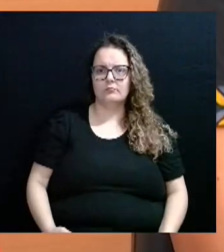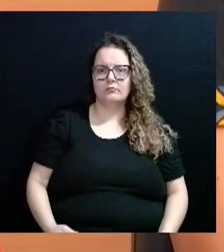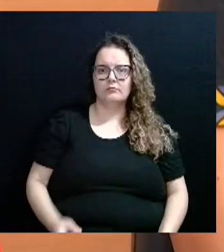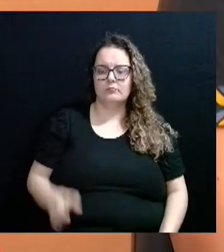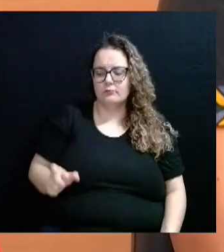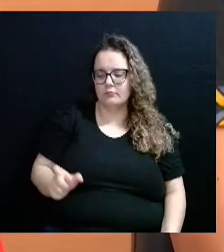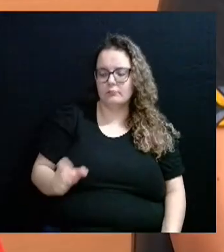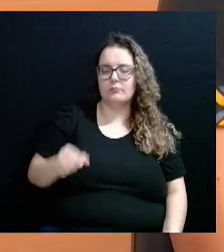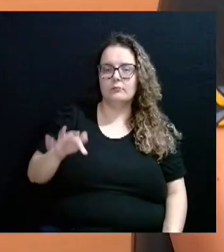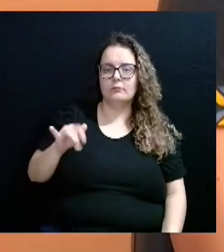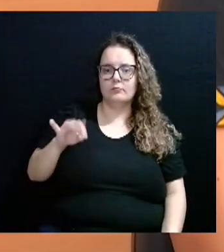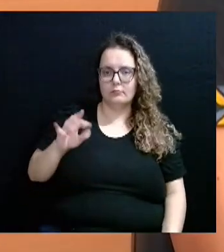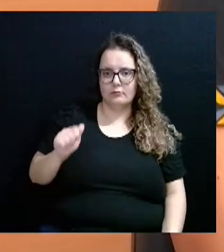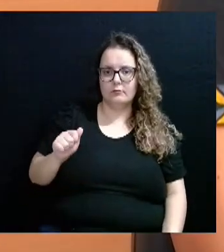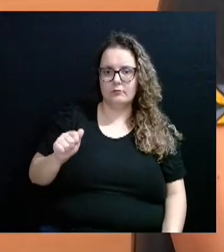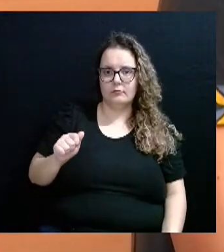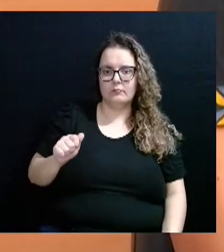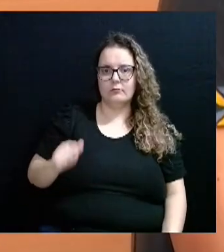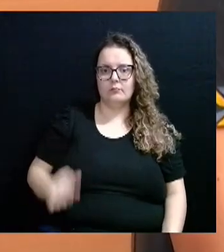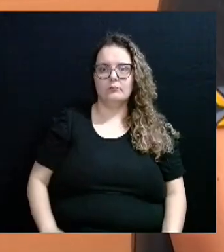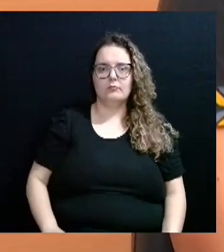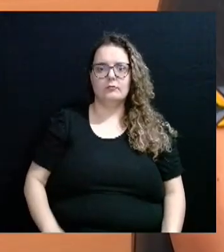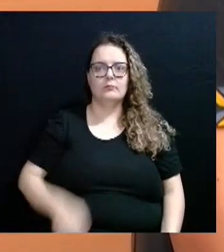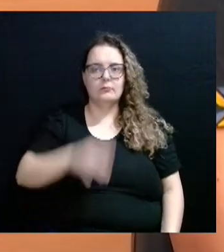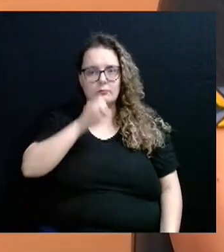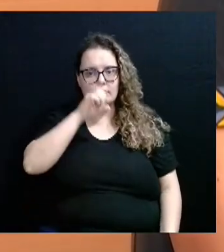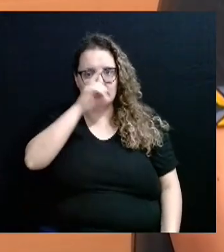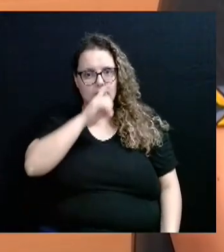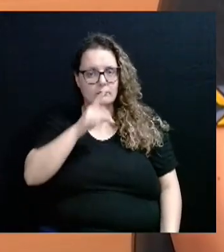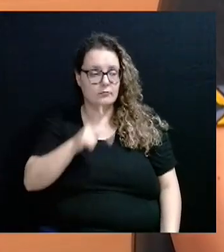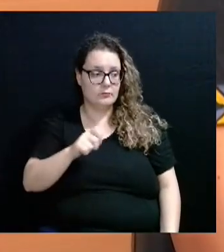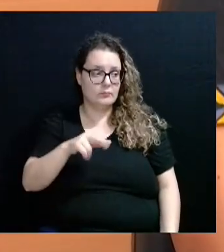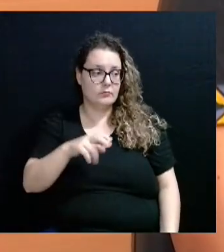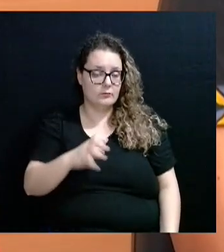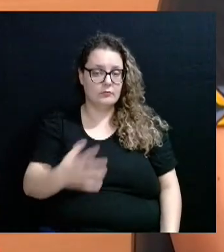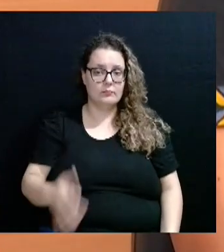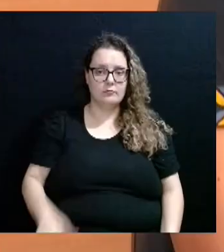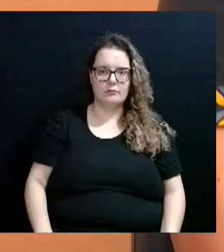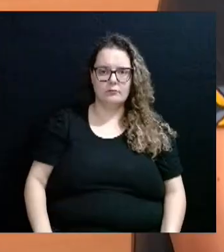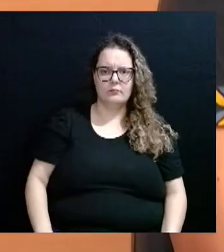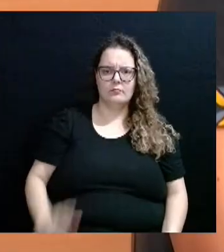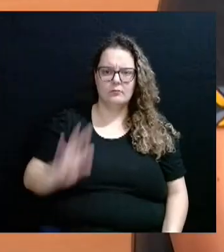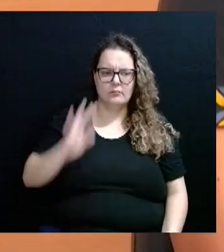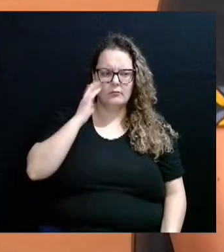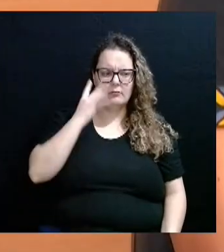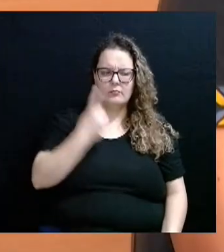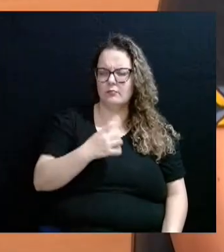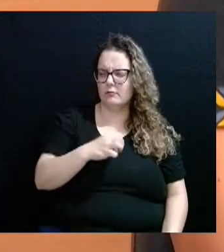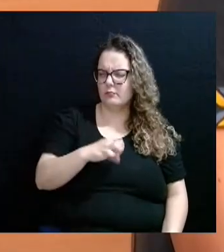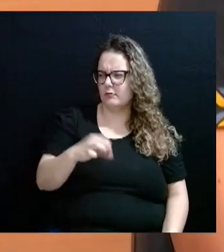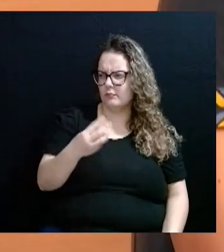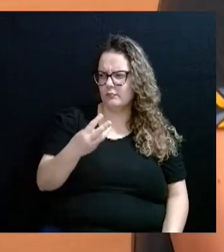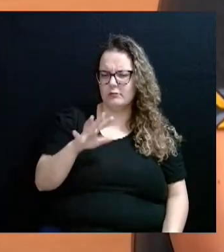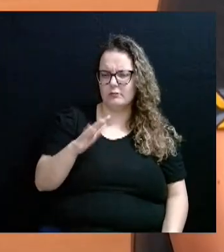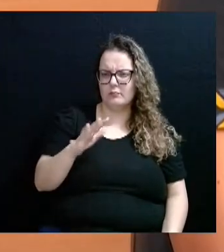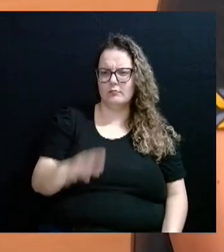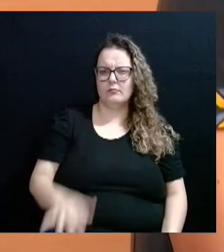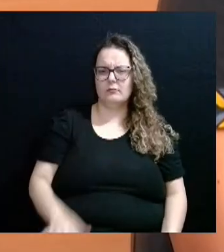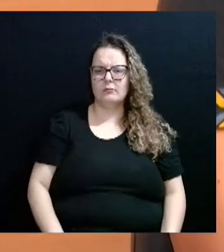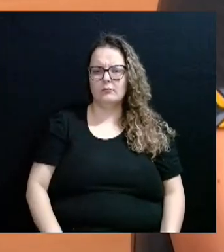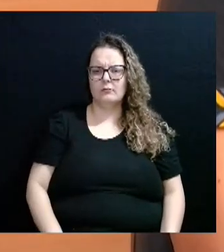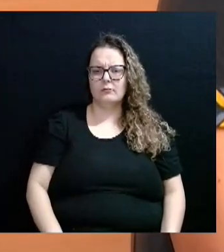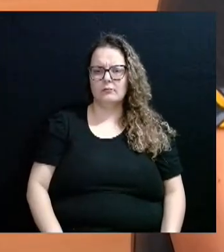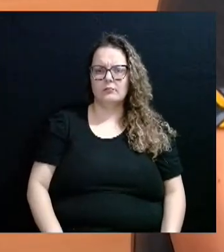do fim de semana no parque, né? Eu acho que ali 93, alguma coisa assim, né? Fim de semana no parque,